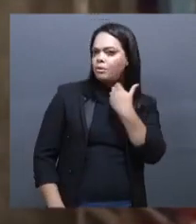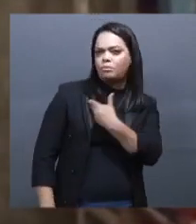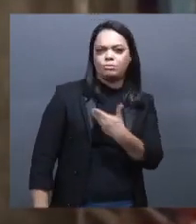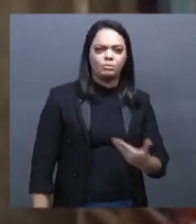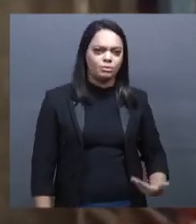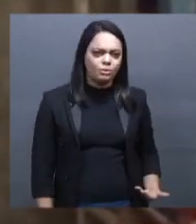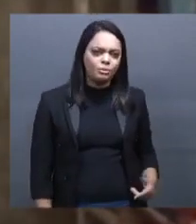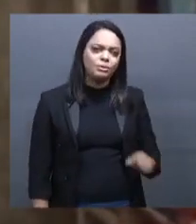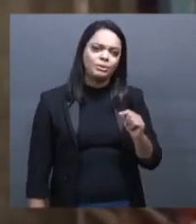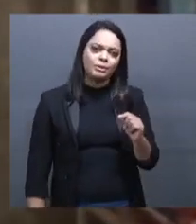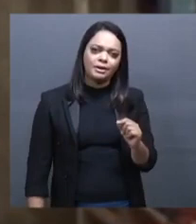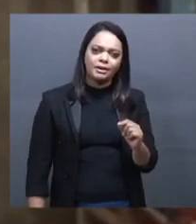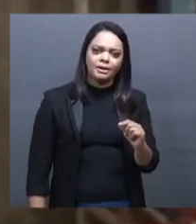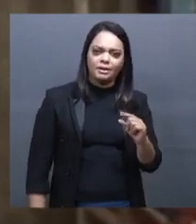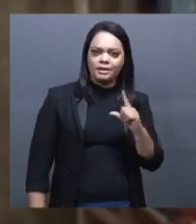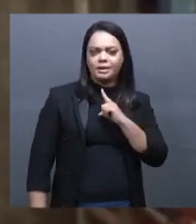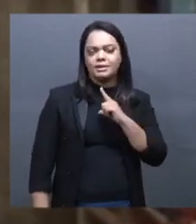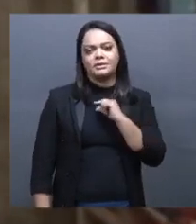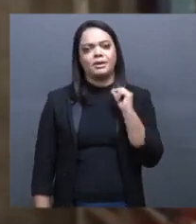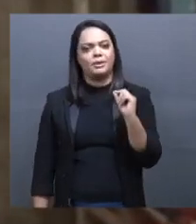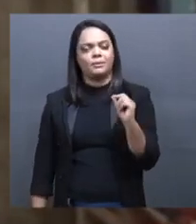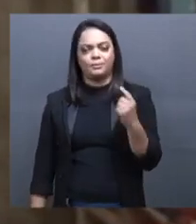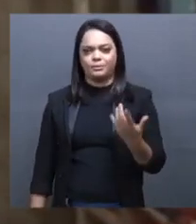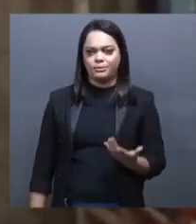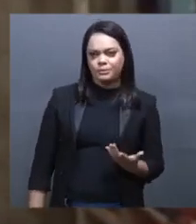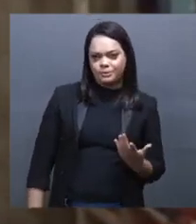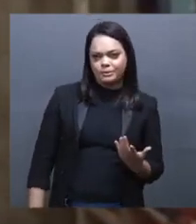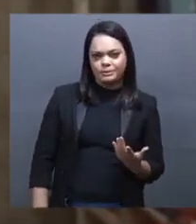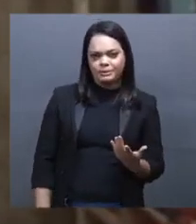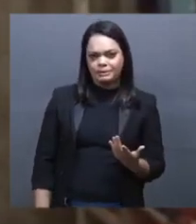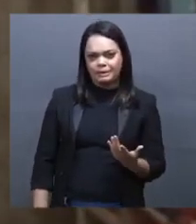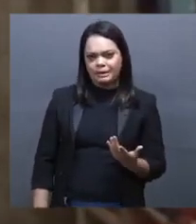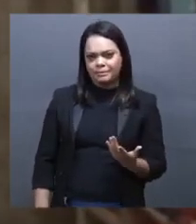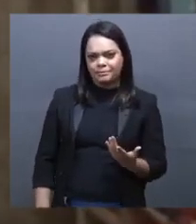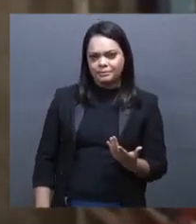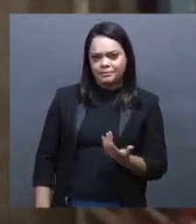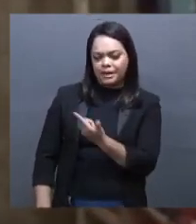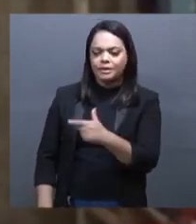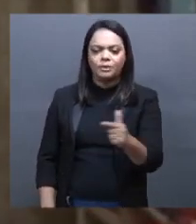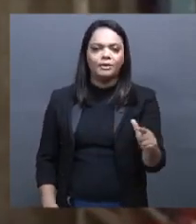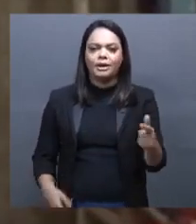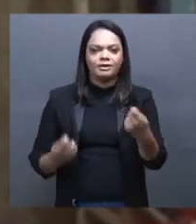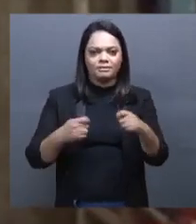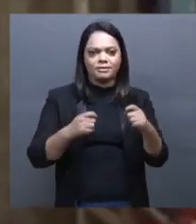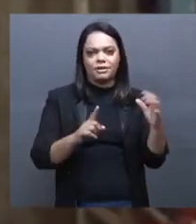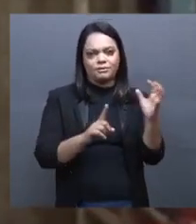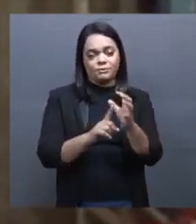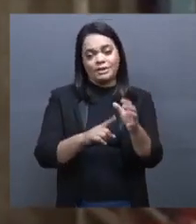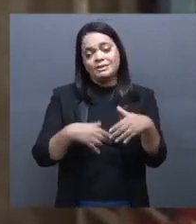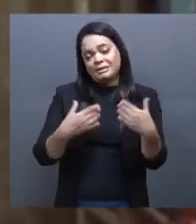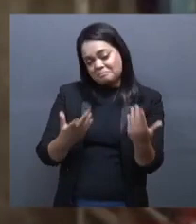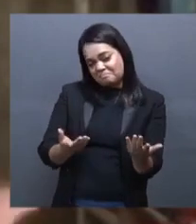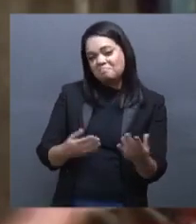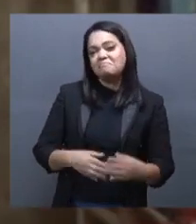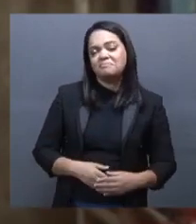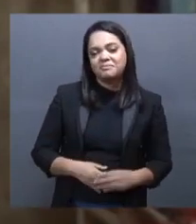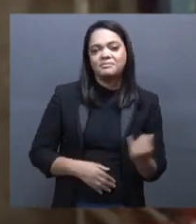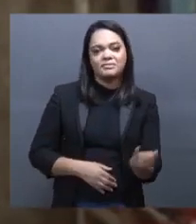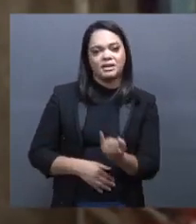públicos, pelo menos teoricamente, estariam alheios, né, a essa necessidade de convencimento, né?